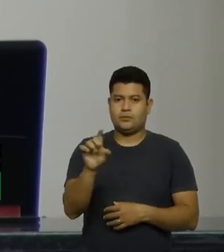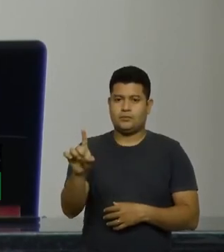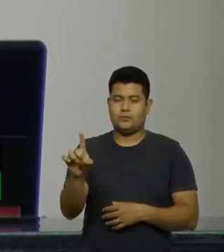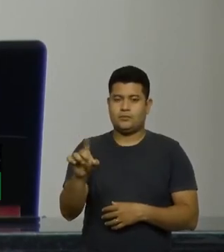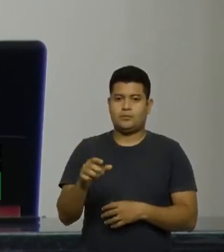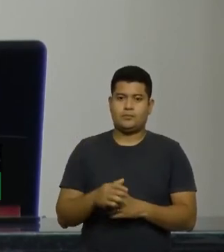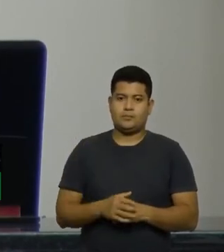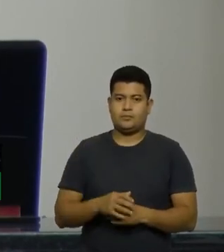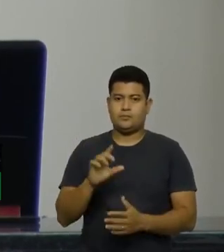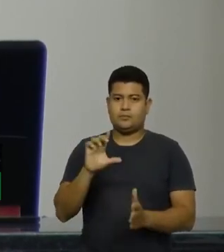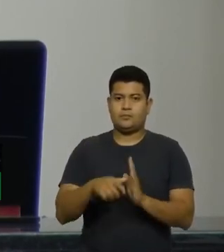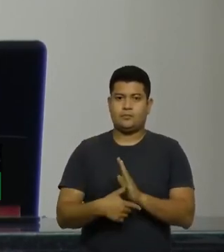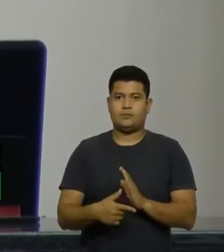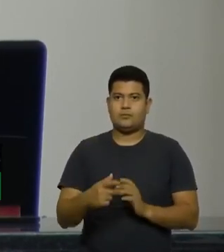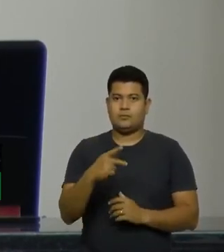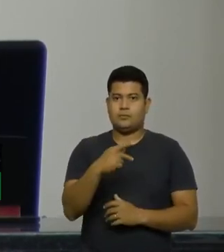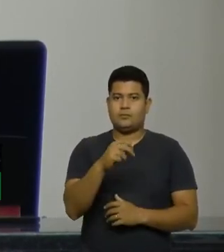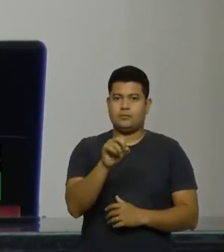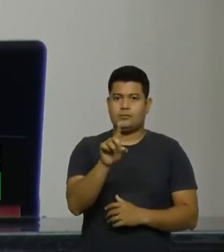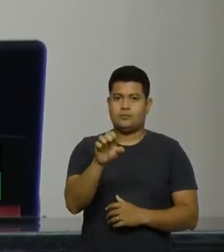Próximo orador ao Podemos.